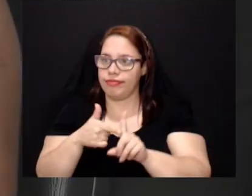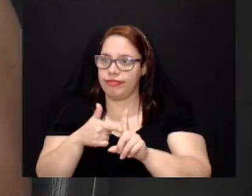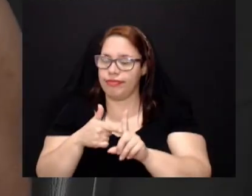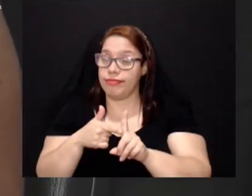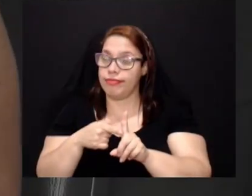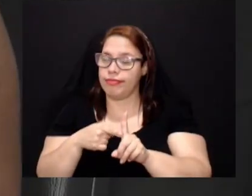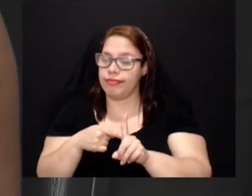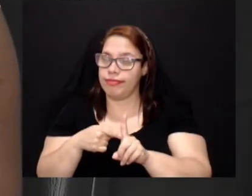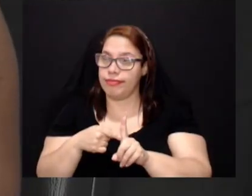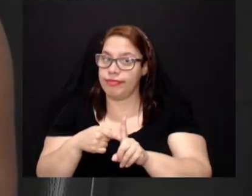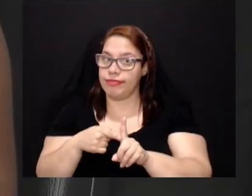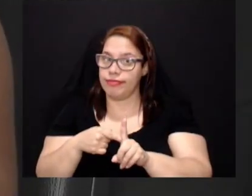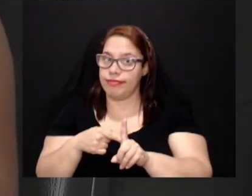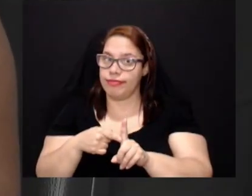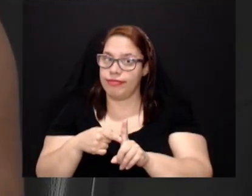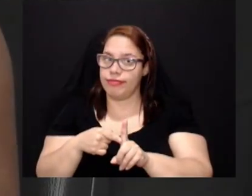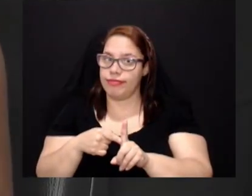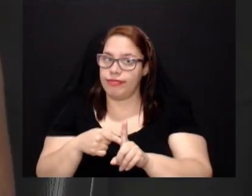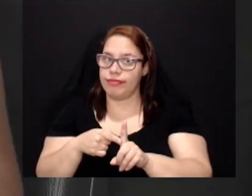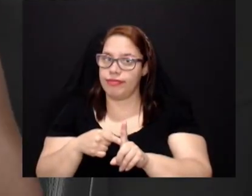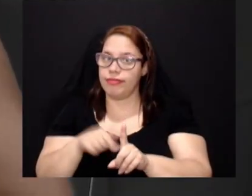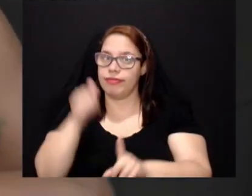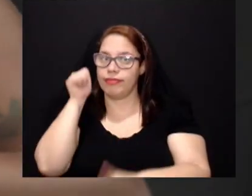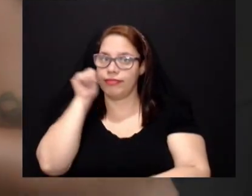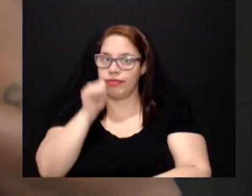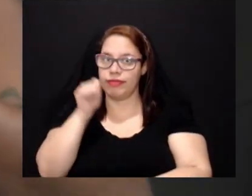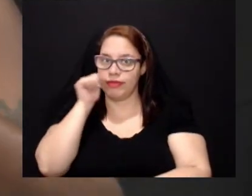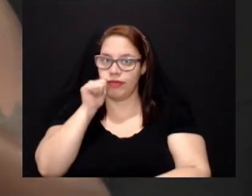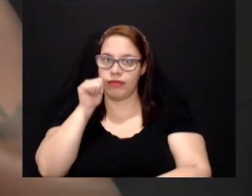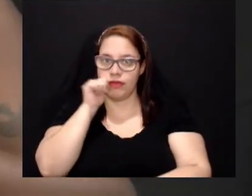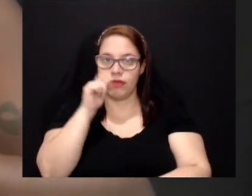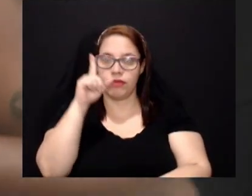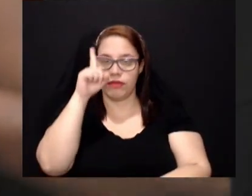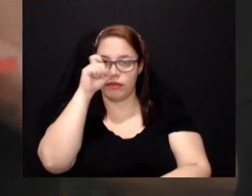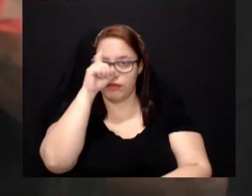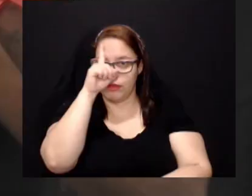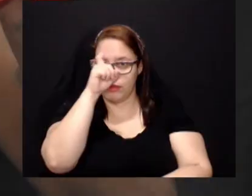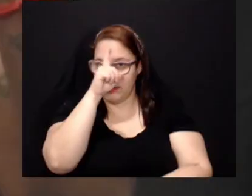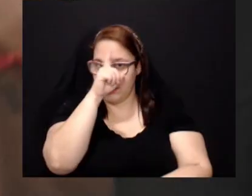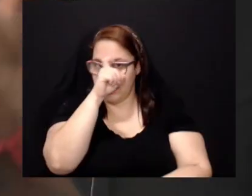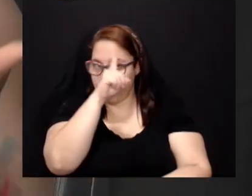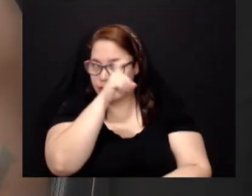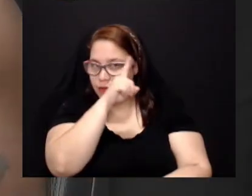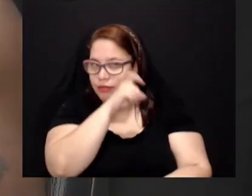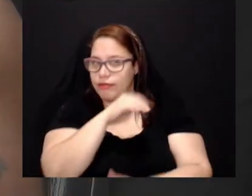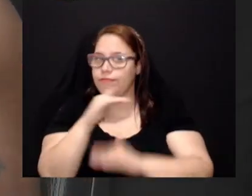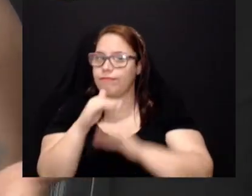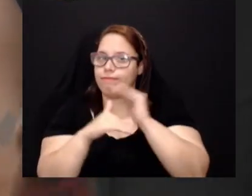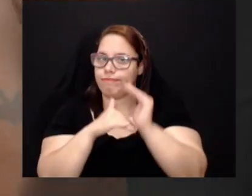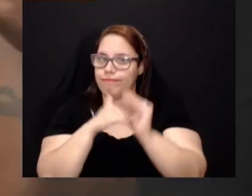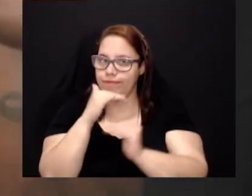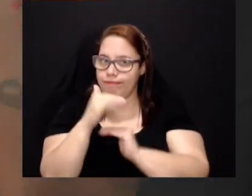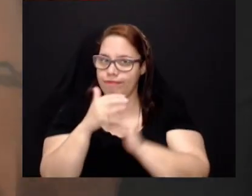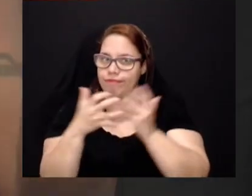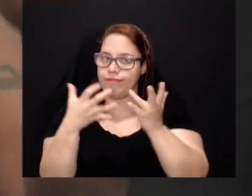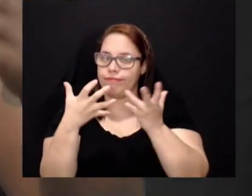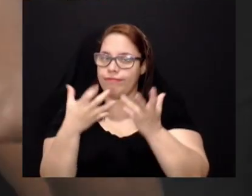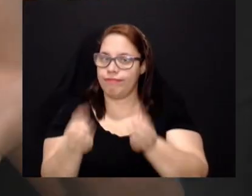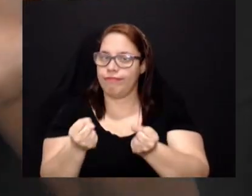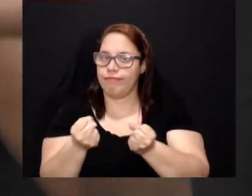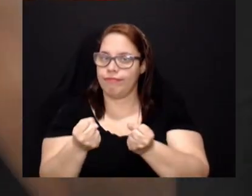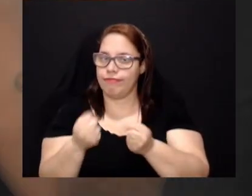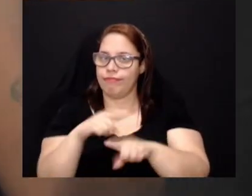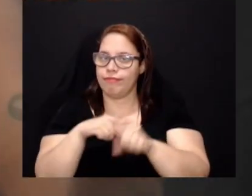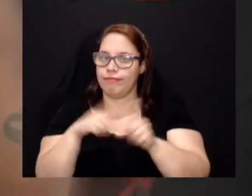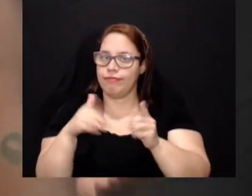e de uma menina. Foi difícil aquele processo de aceitação, mas com o passar